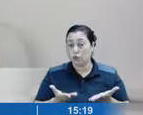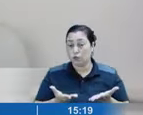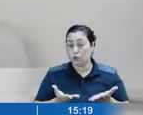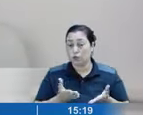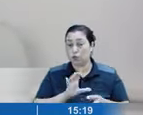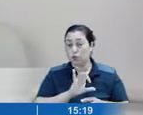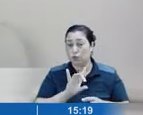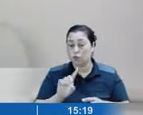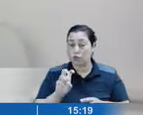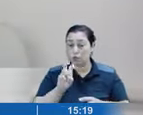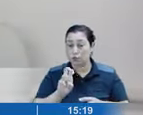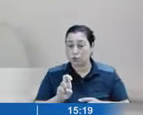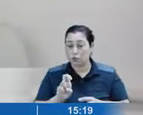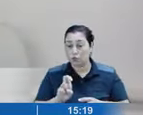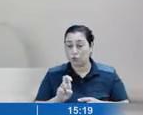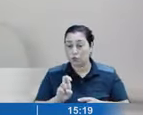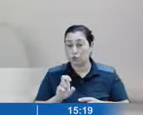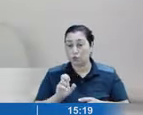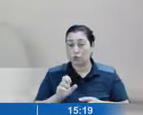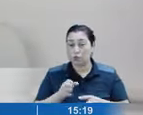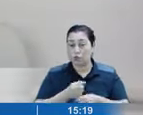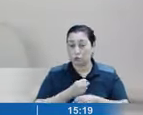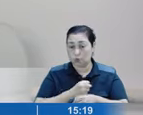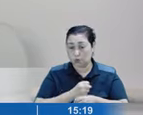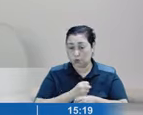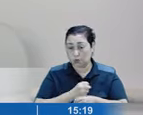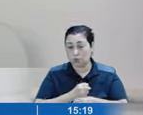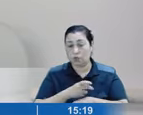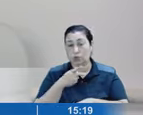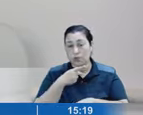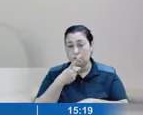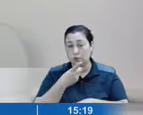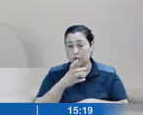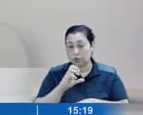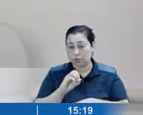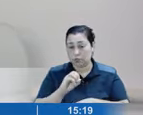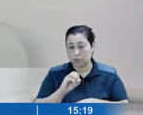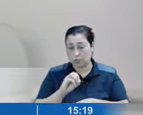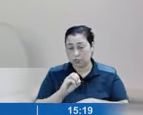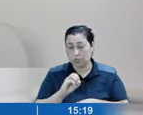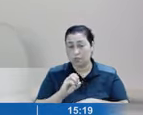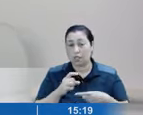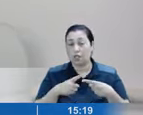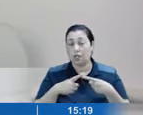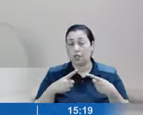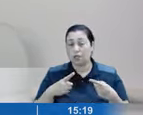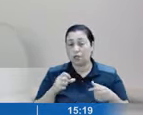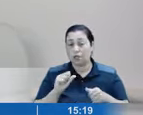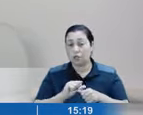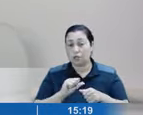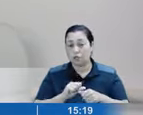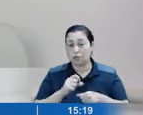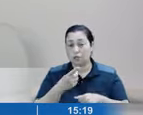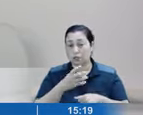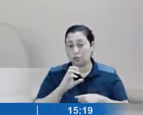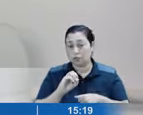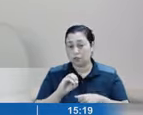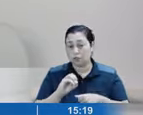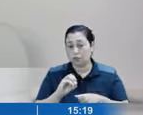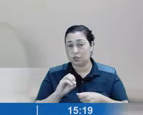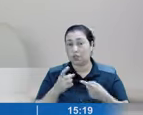a cada 5 anos, Marcos. A literatura mundial fala em 10. Né? Eu fiz em 10.